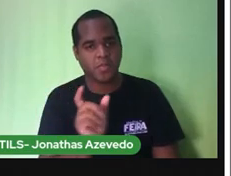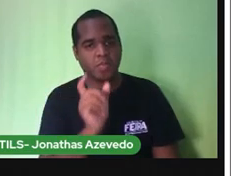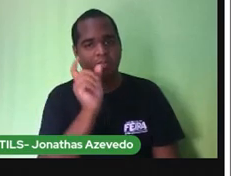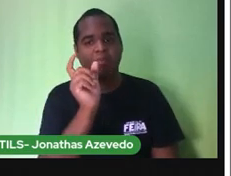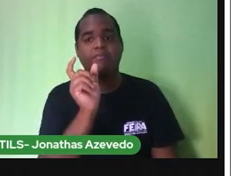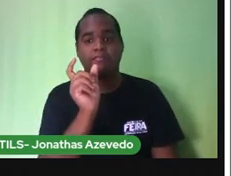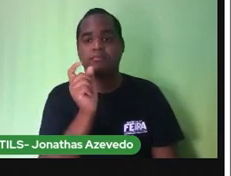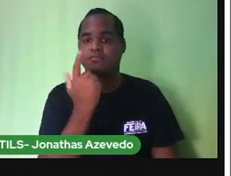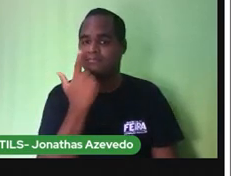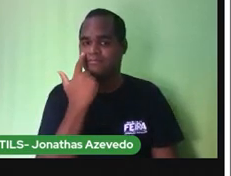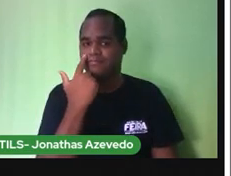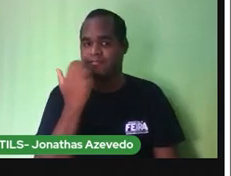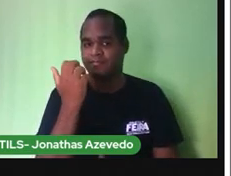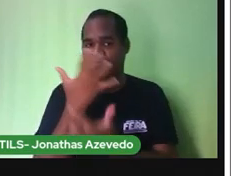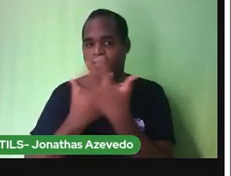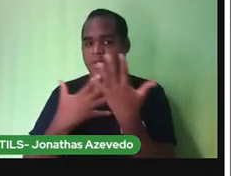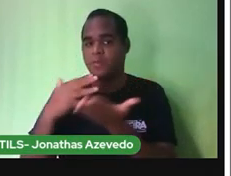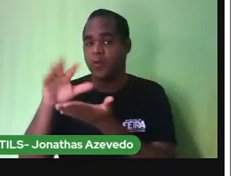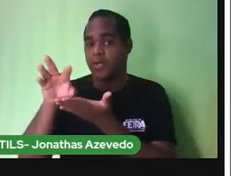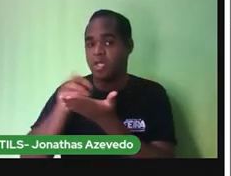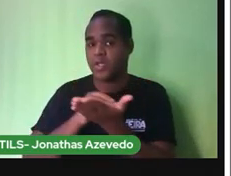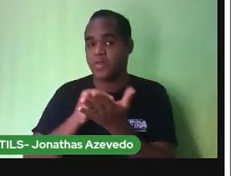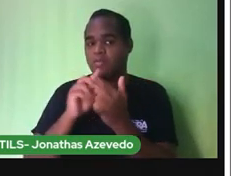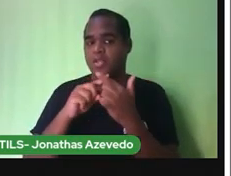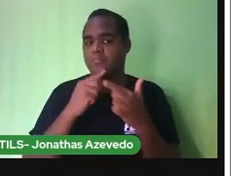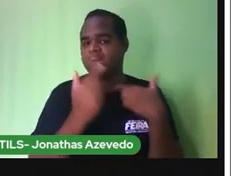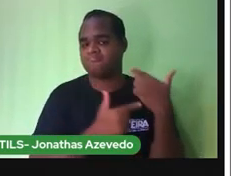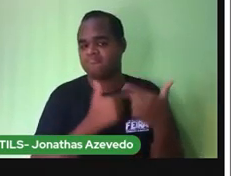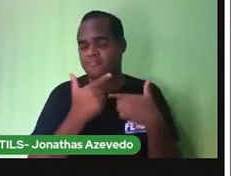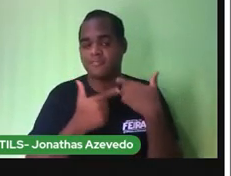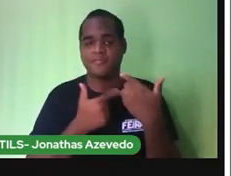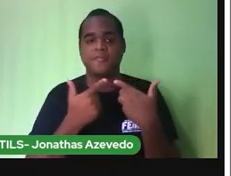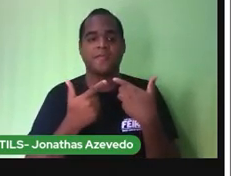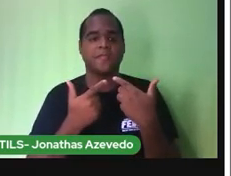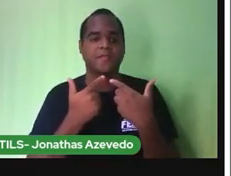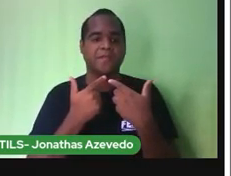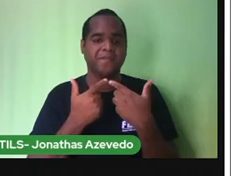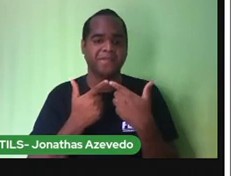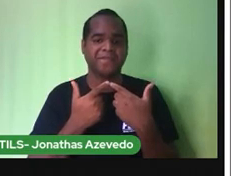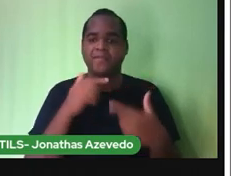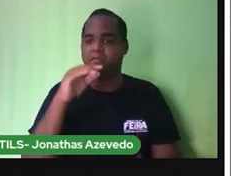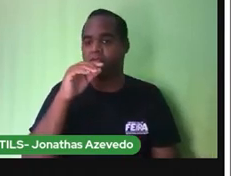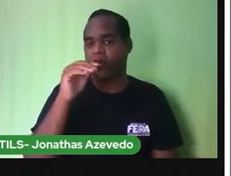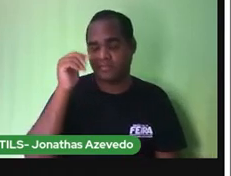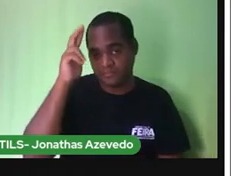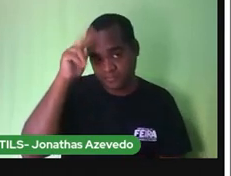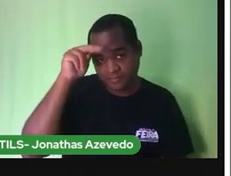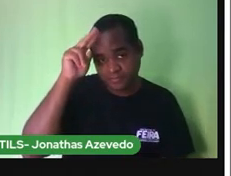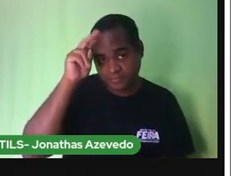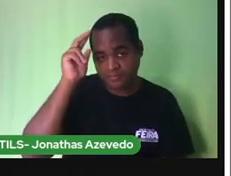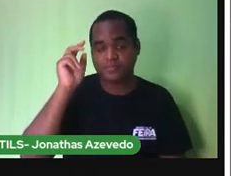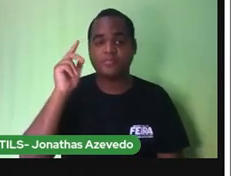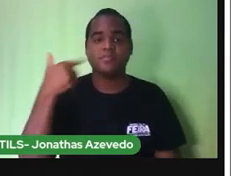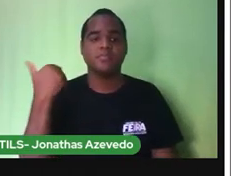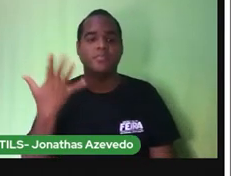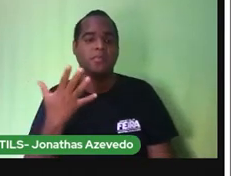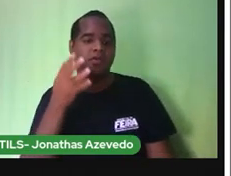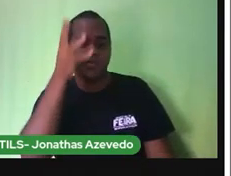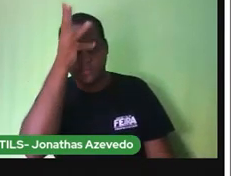música do pato para nós trabalhar a próxima é claro cavalo galinha